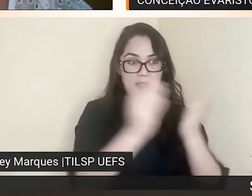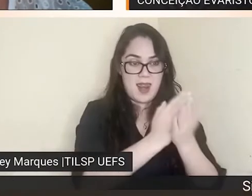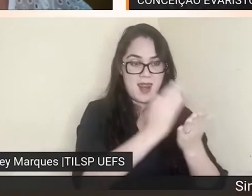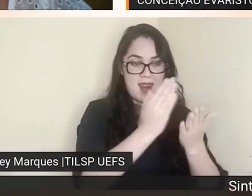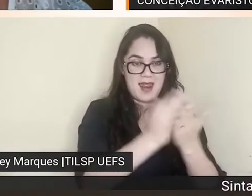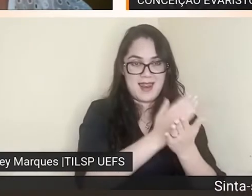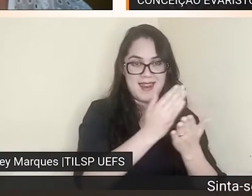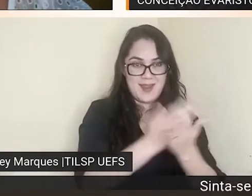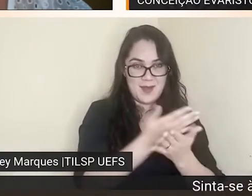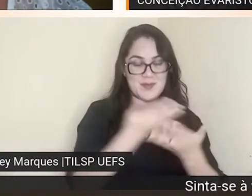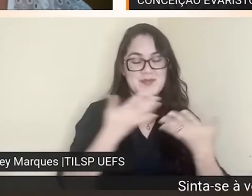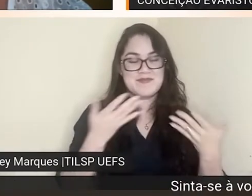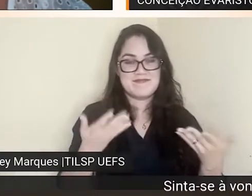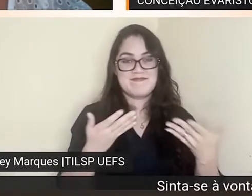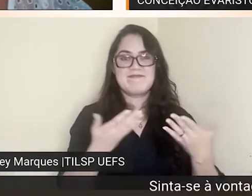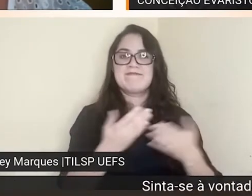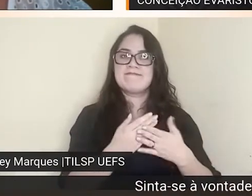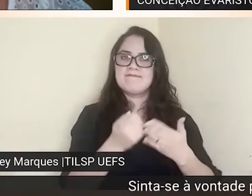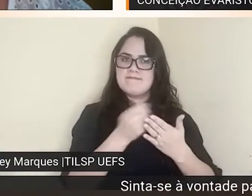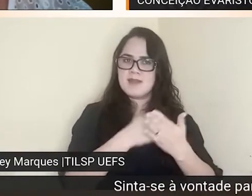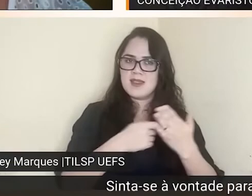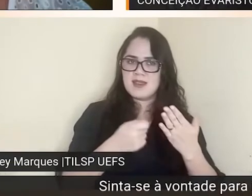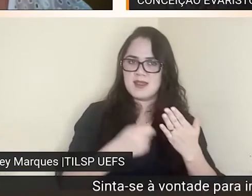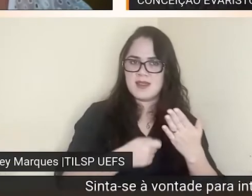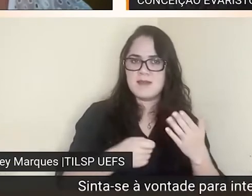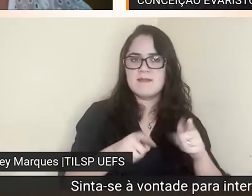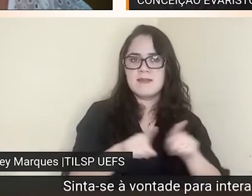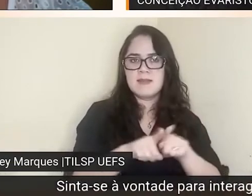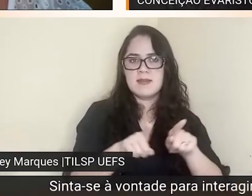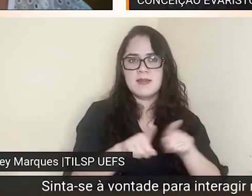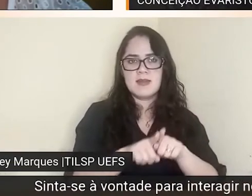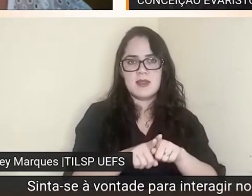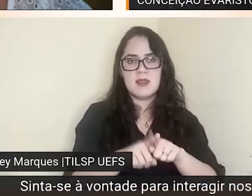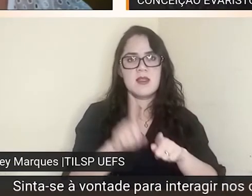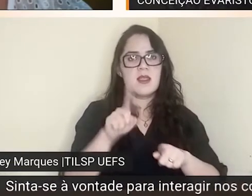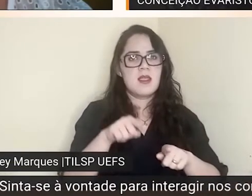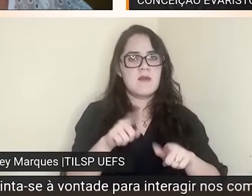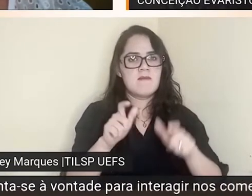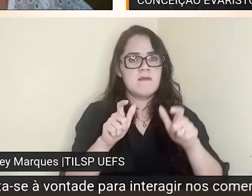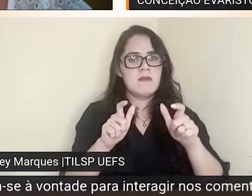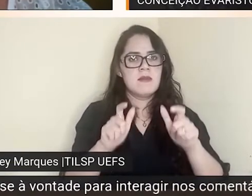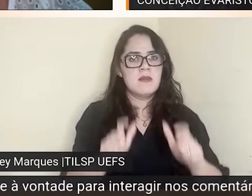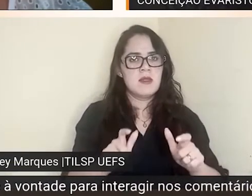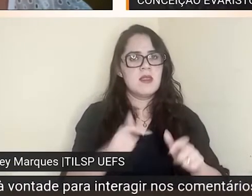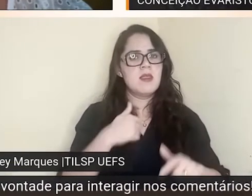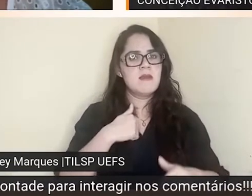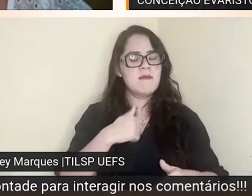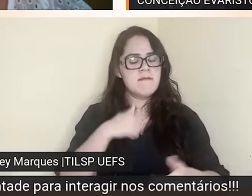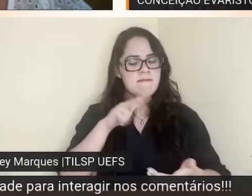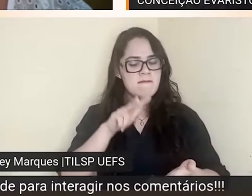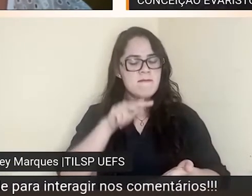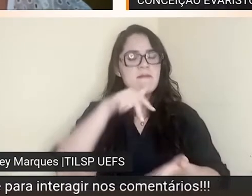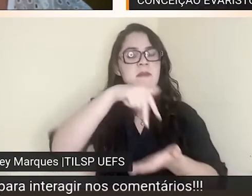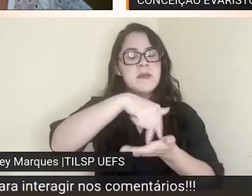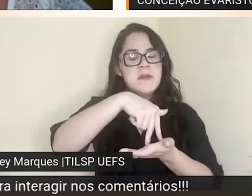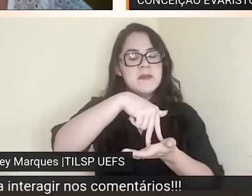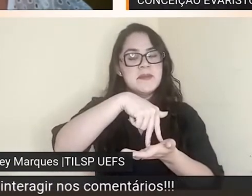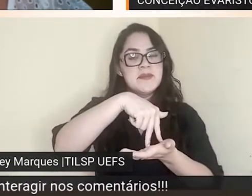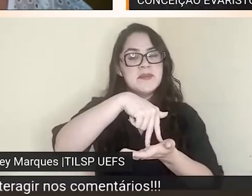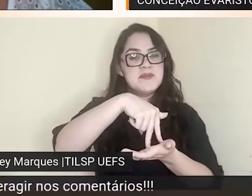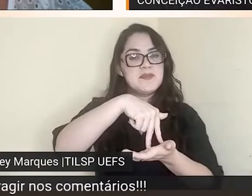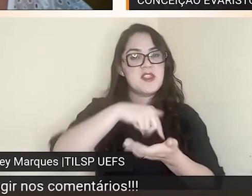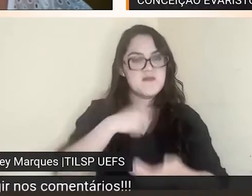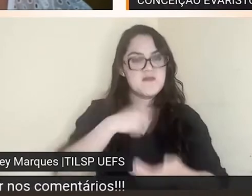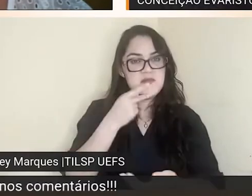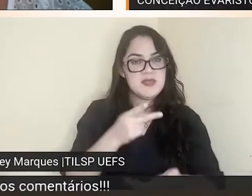a escrita também ela é um lugar de insubordinação, né? Eu tenho dito muito isso também. Porque